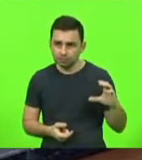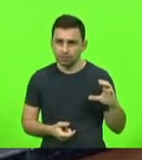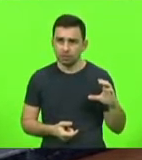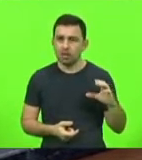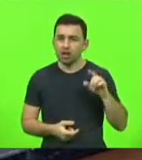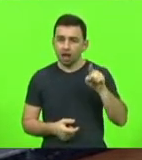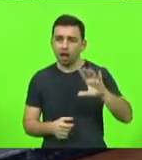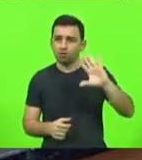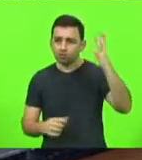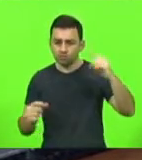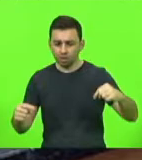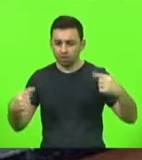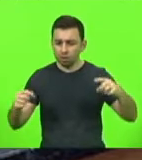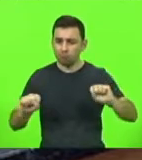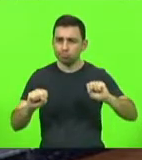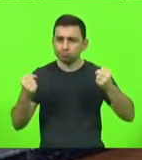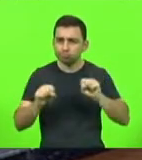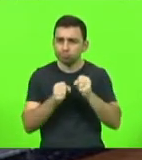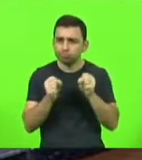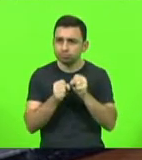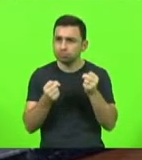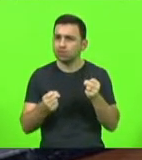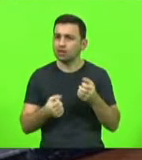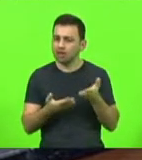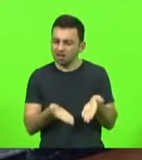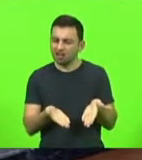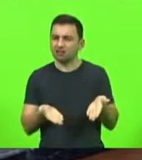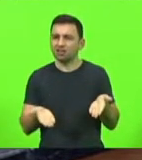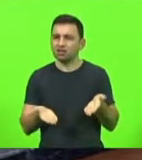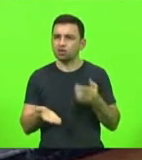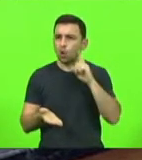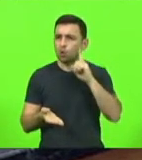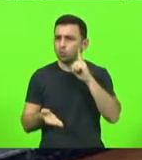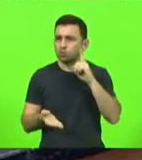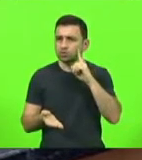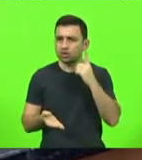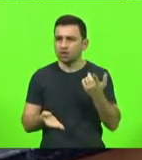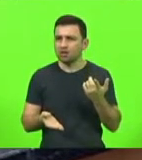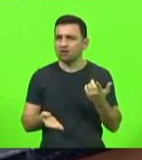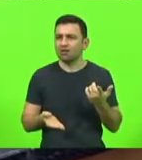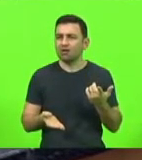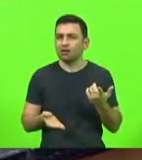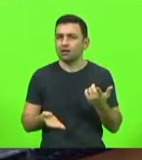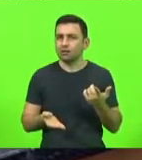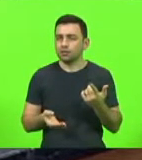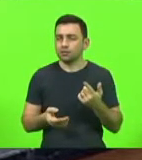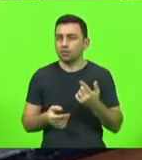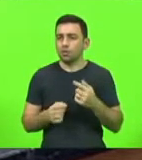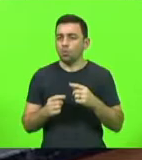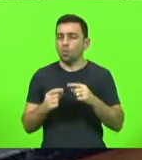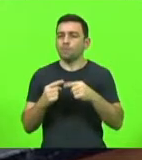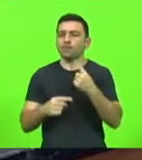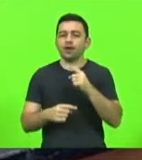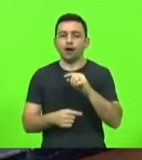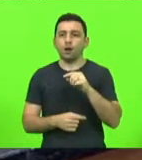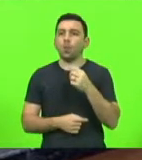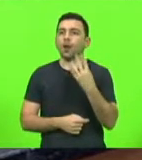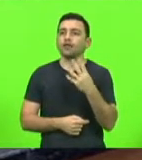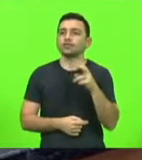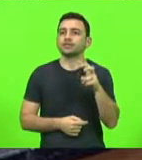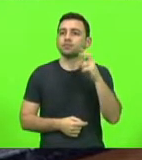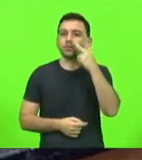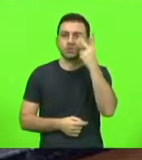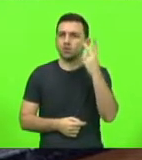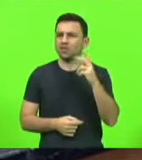pneus, isso é todos os dias, mas não é uma, duas, três, quatro, cinco pessoas ou carros. São milhares que estão